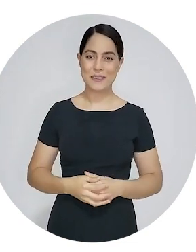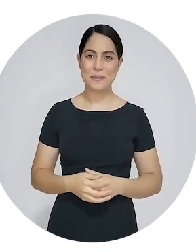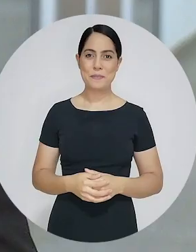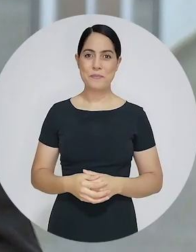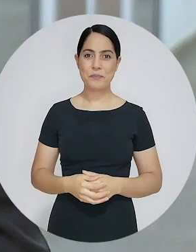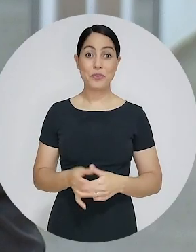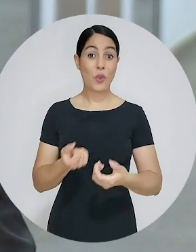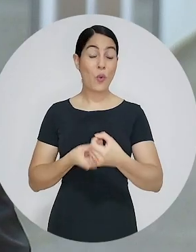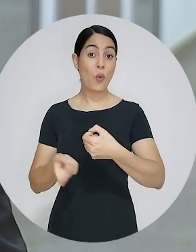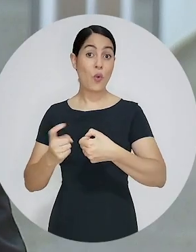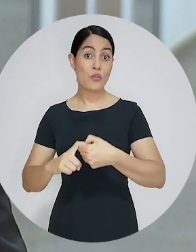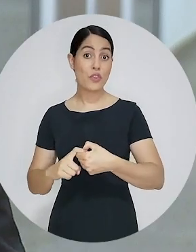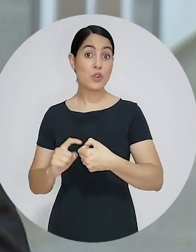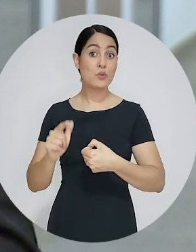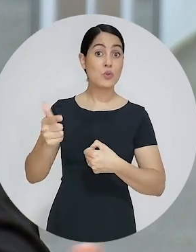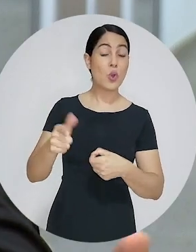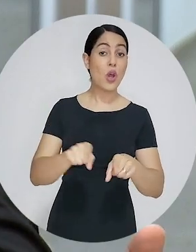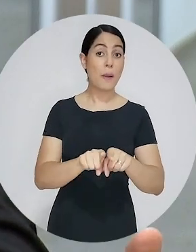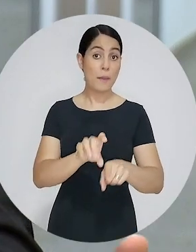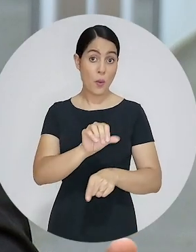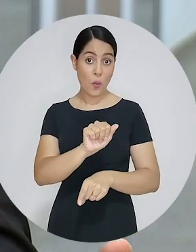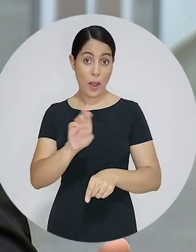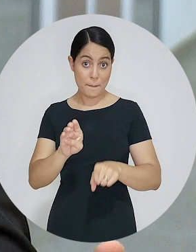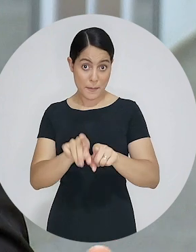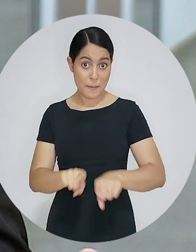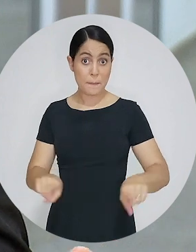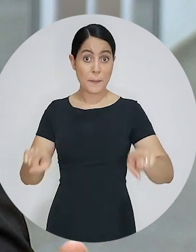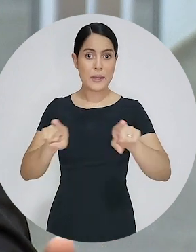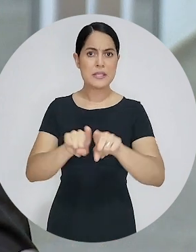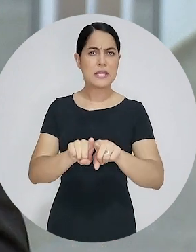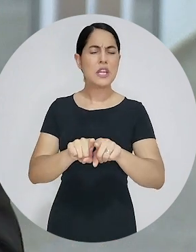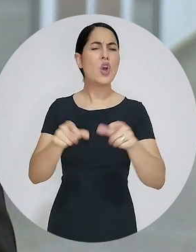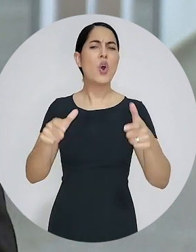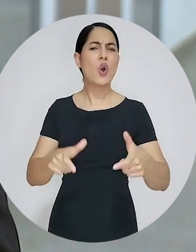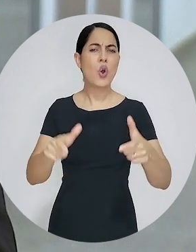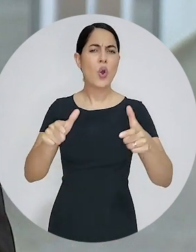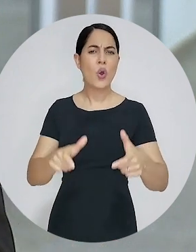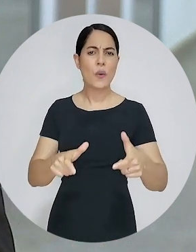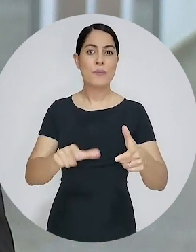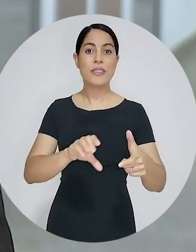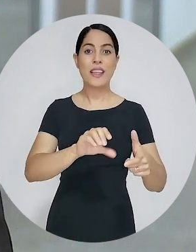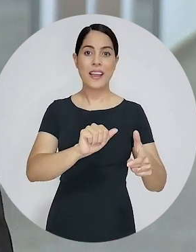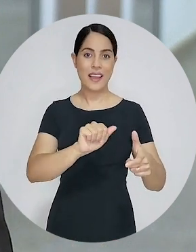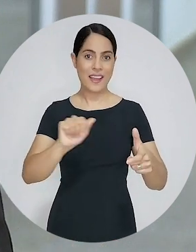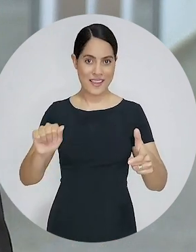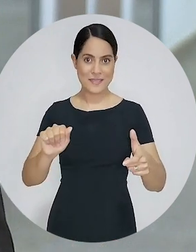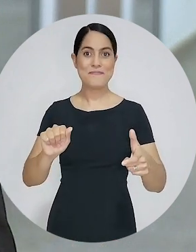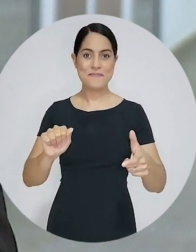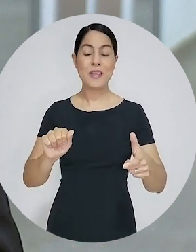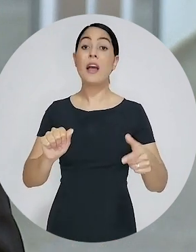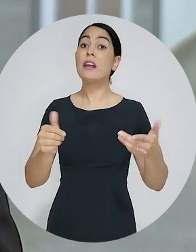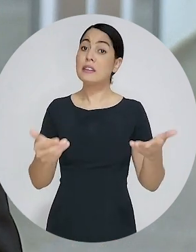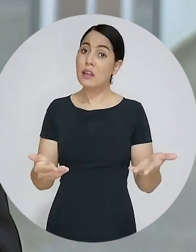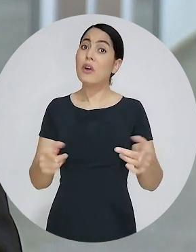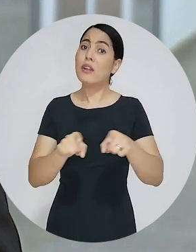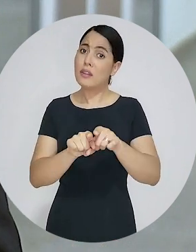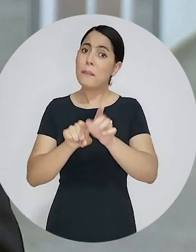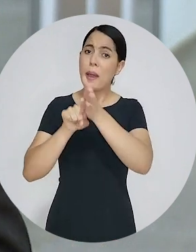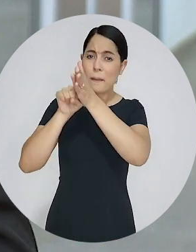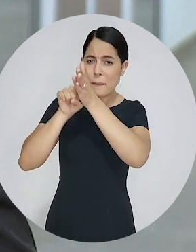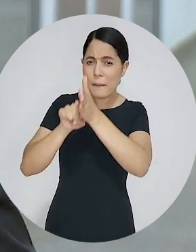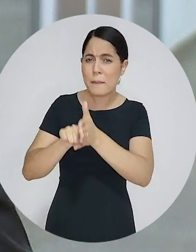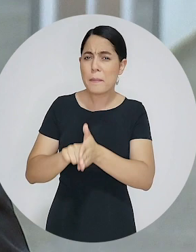Participe! Outros convênios e parcerias oferecidas pela OAB por meio da Coordenação Nacional das Caixas de